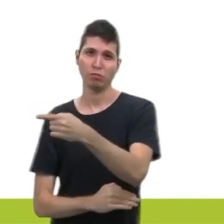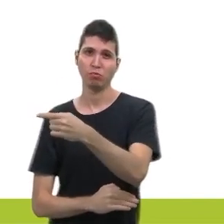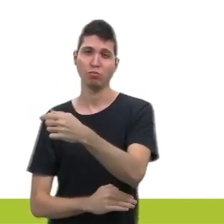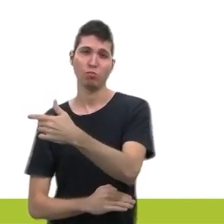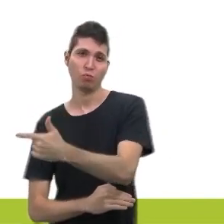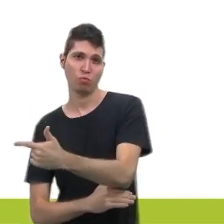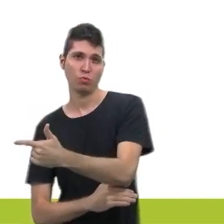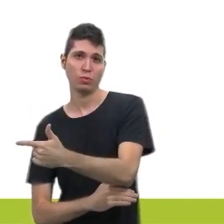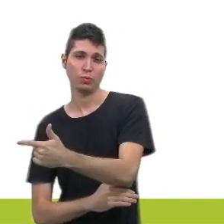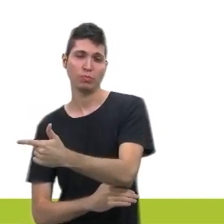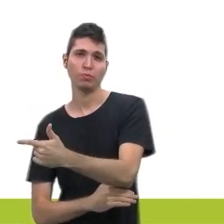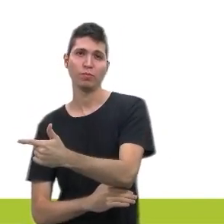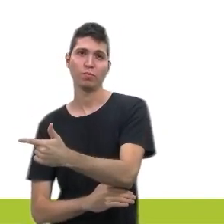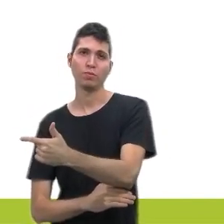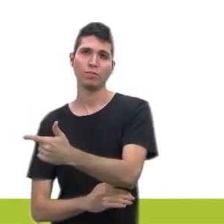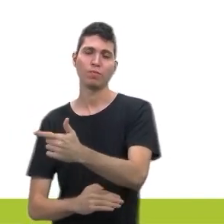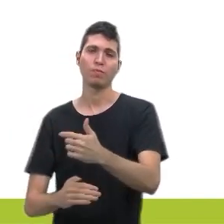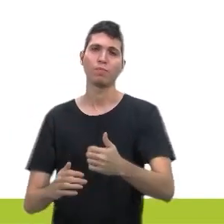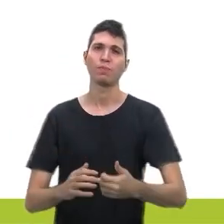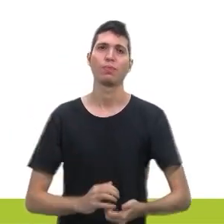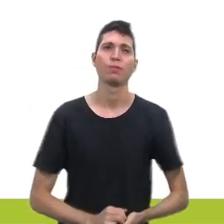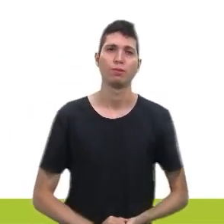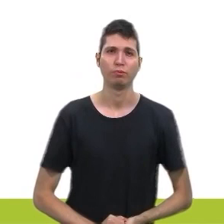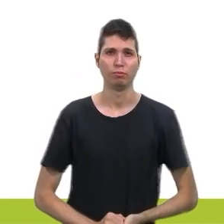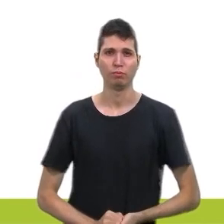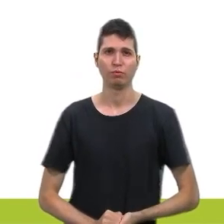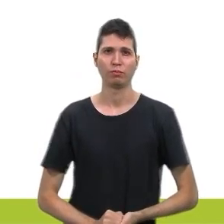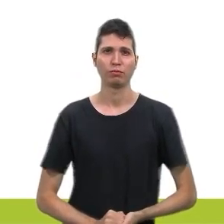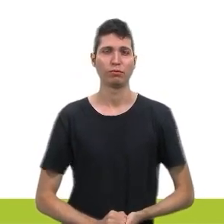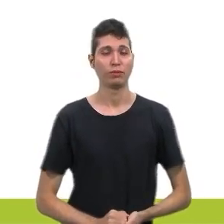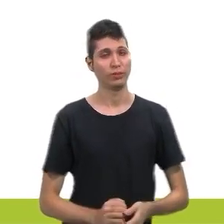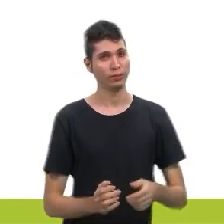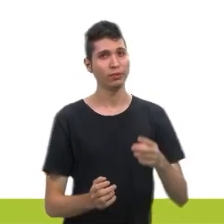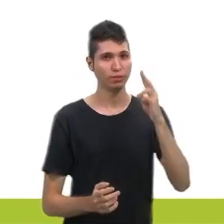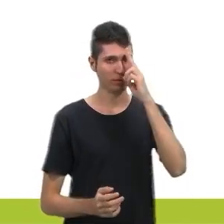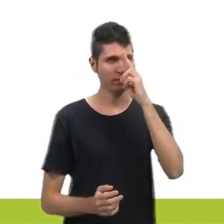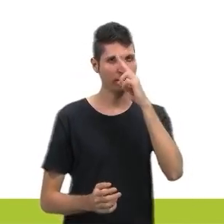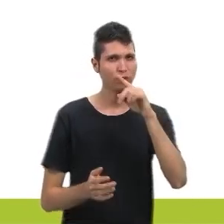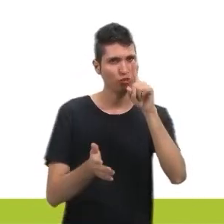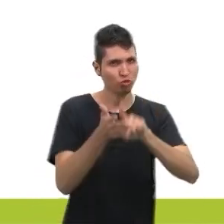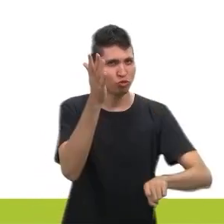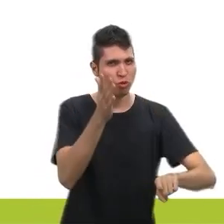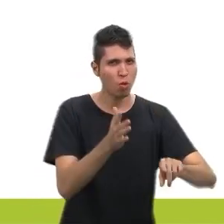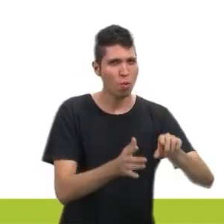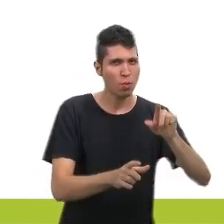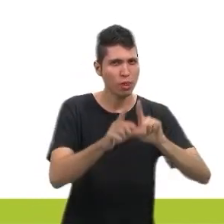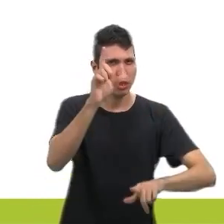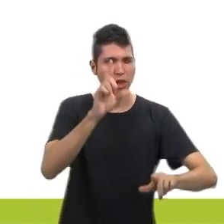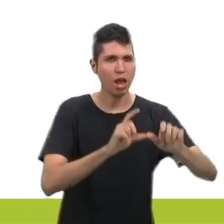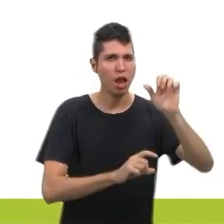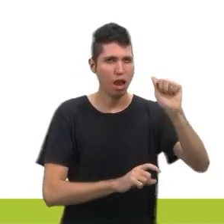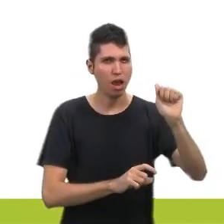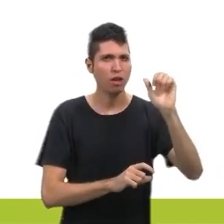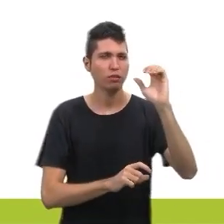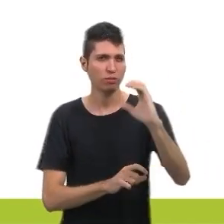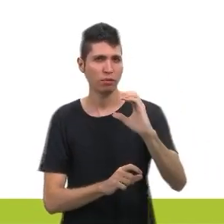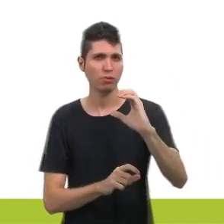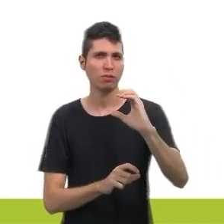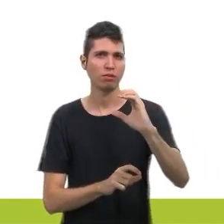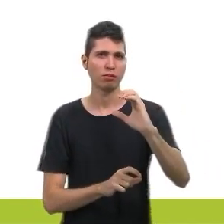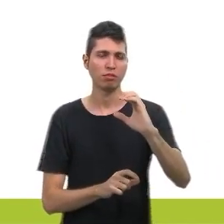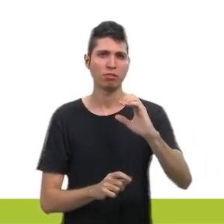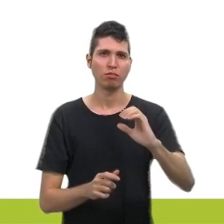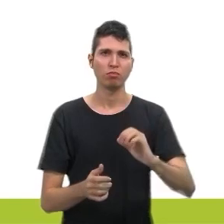ordem, quem aparece primeiro? Lembra que a gente já eliminou a letra A, lembra que a gente já eliminou a letra C, ok? Se